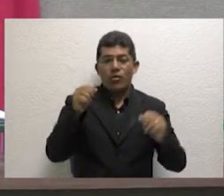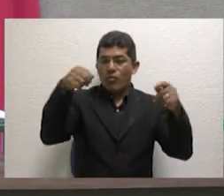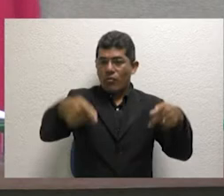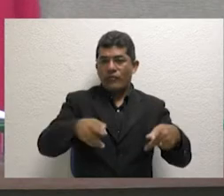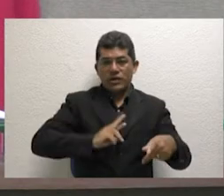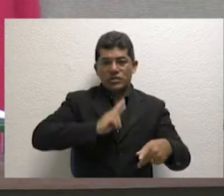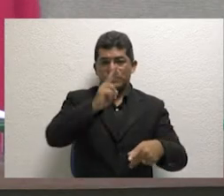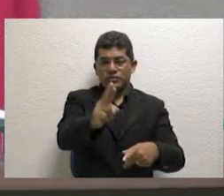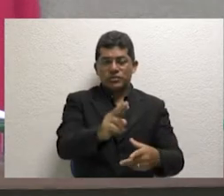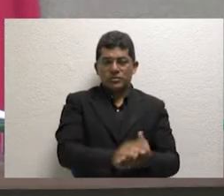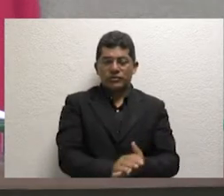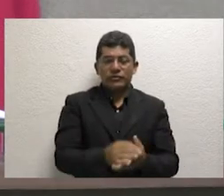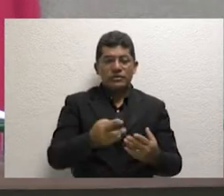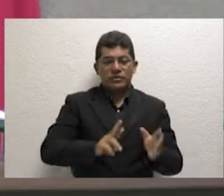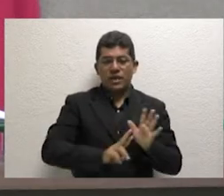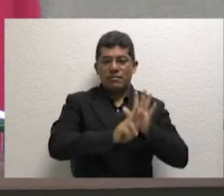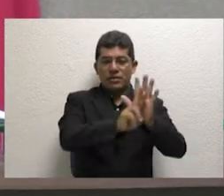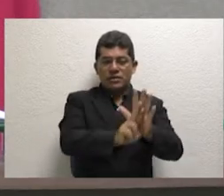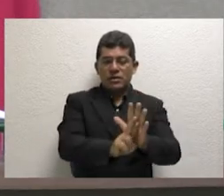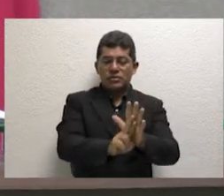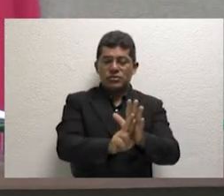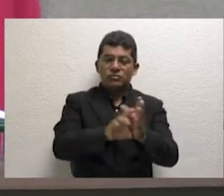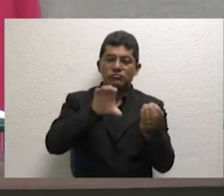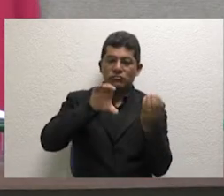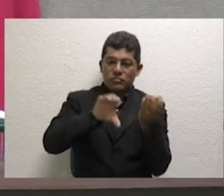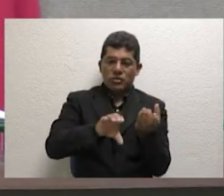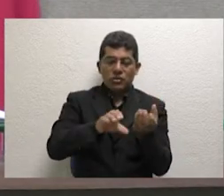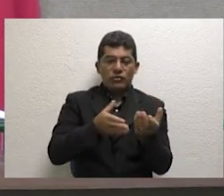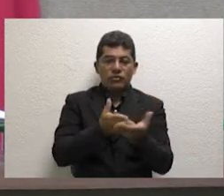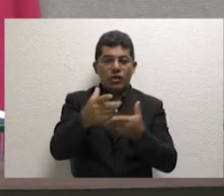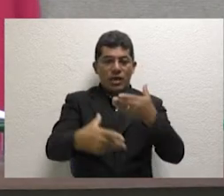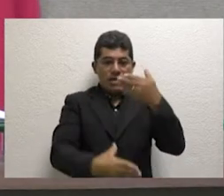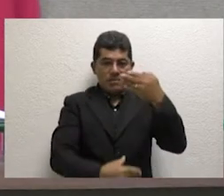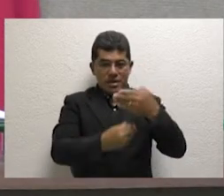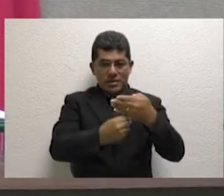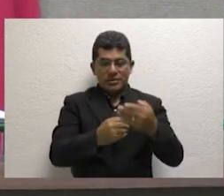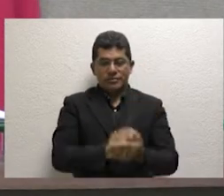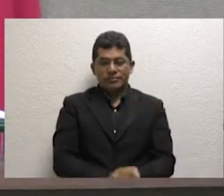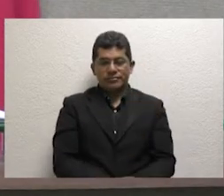congresso nacional em aprovar ou não esta emenda de